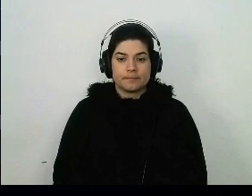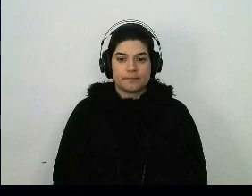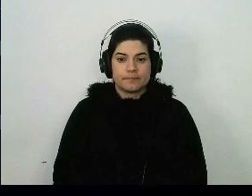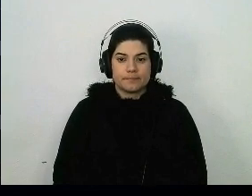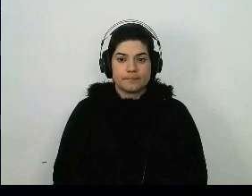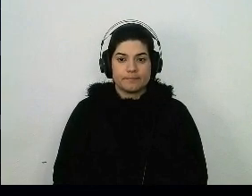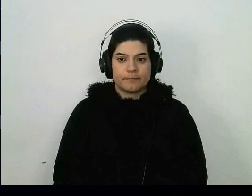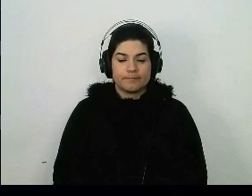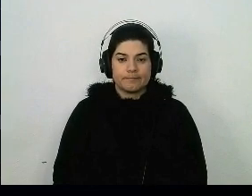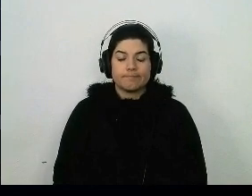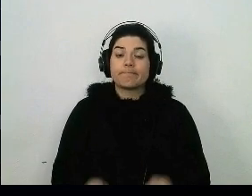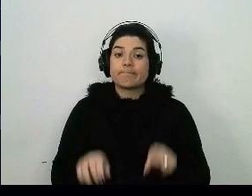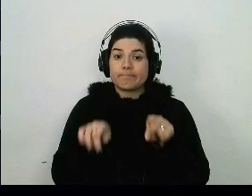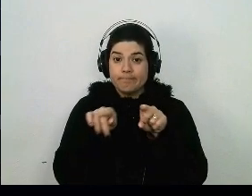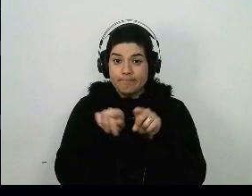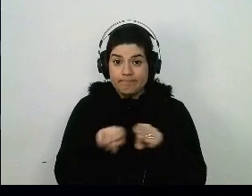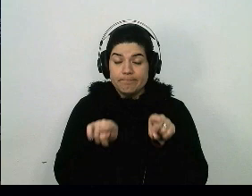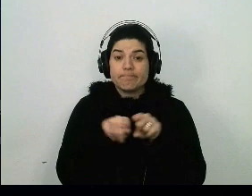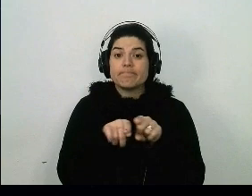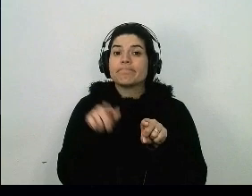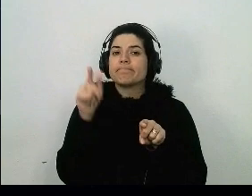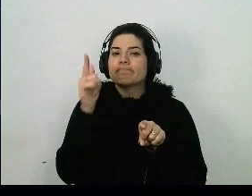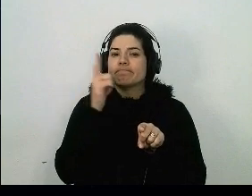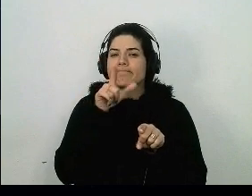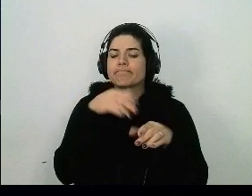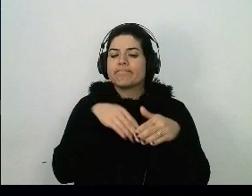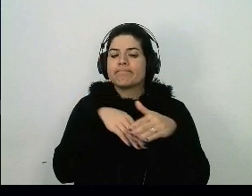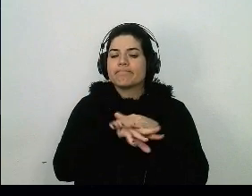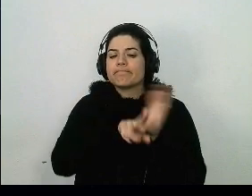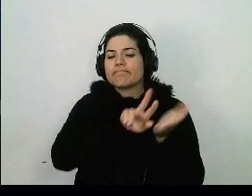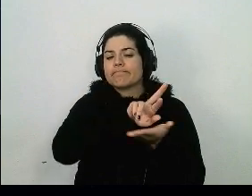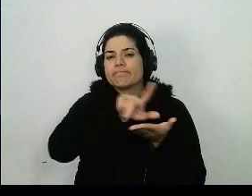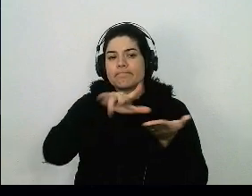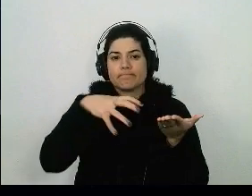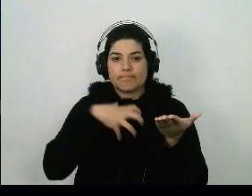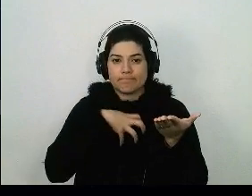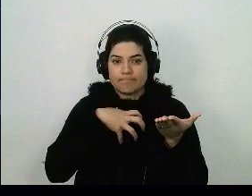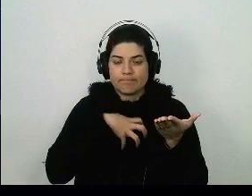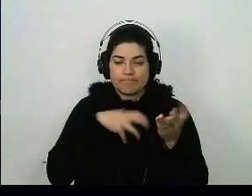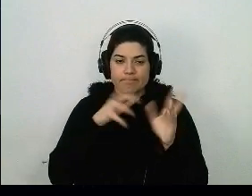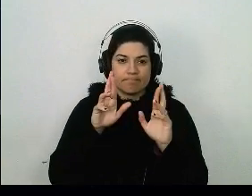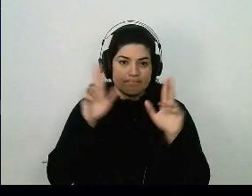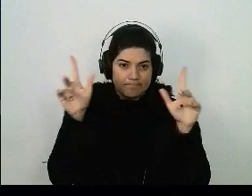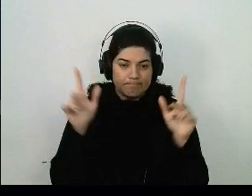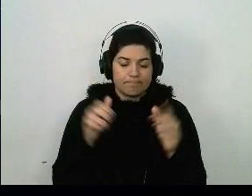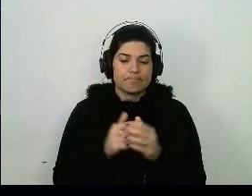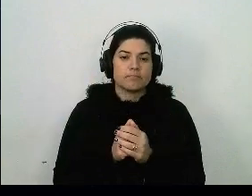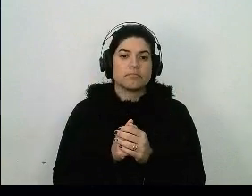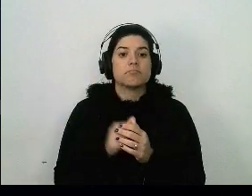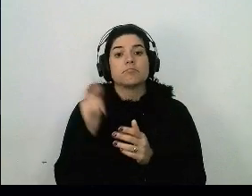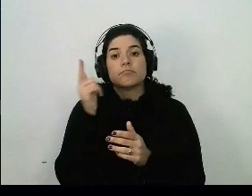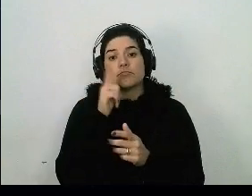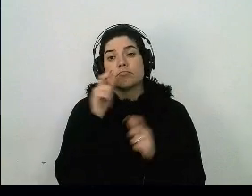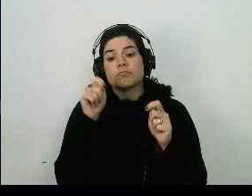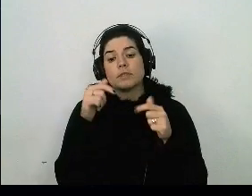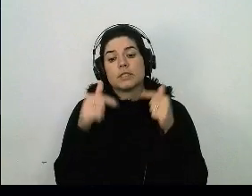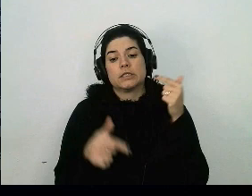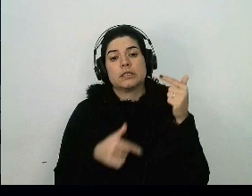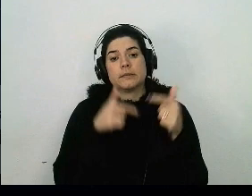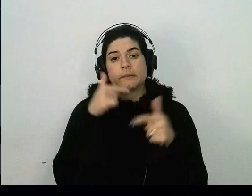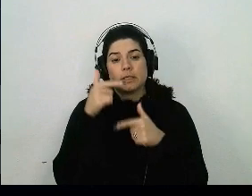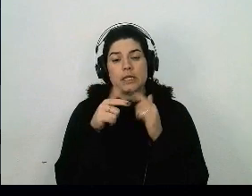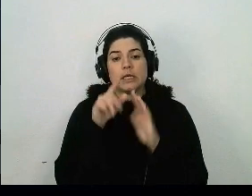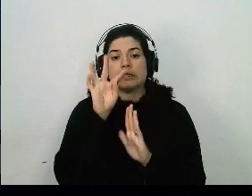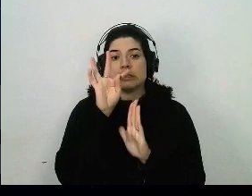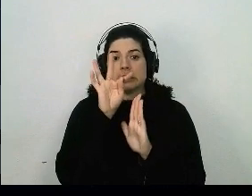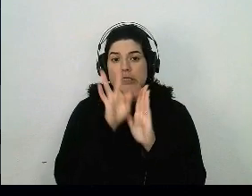Além disso, a gente consegue salvar ele de diversas formas diferentes. A gente consegue trabalhar com um texto delimitado,